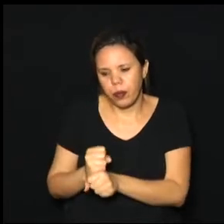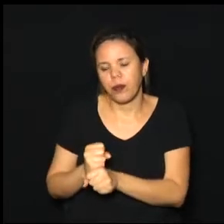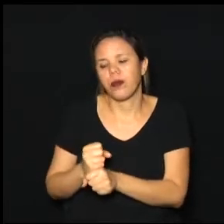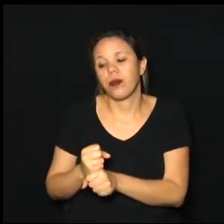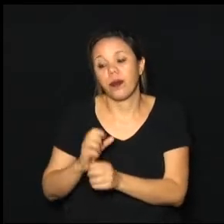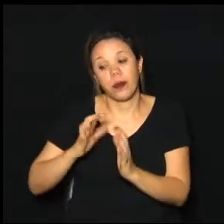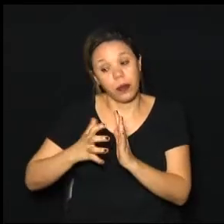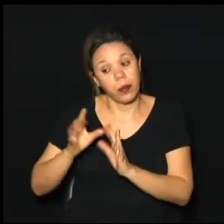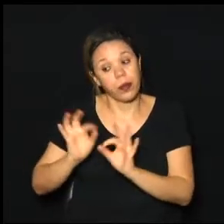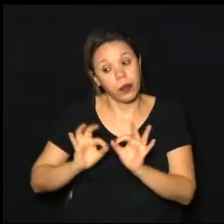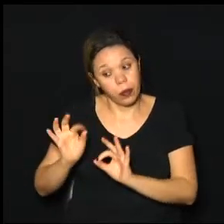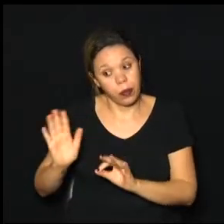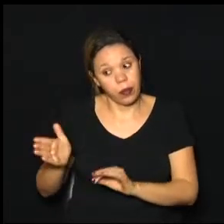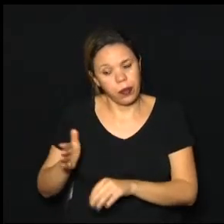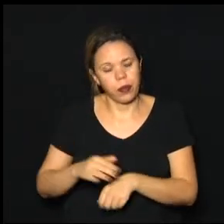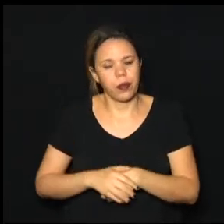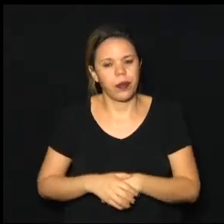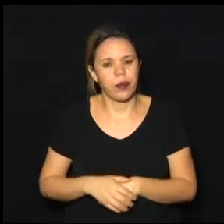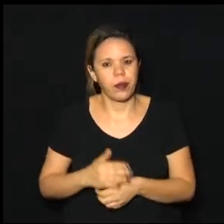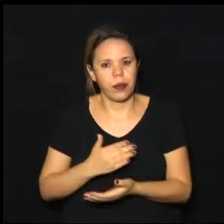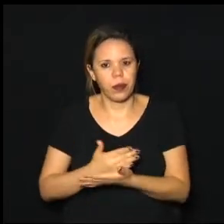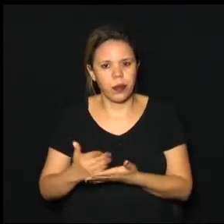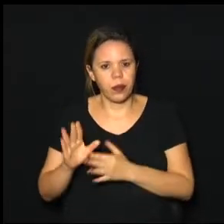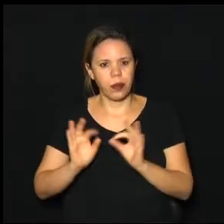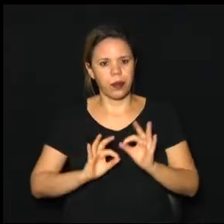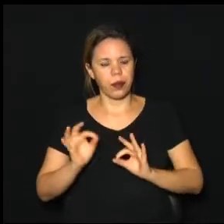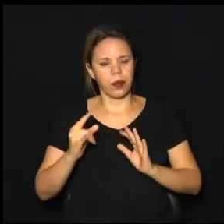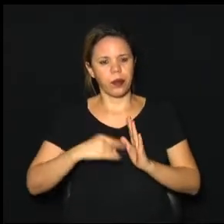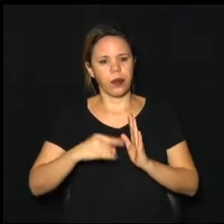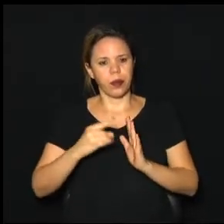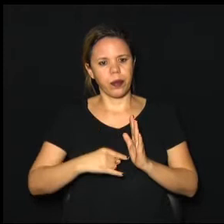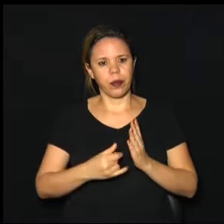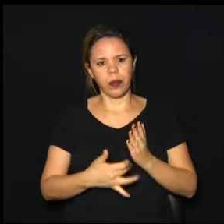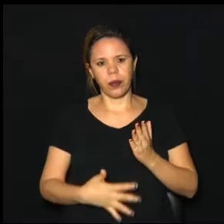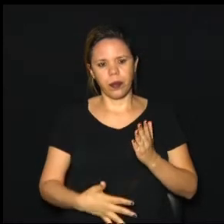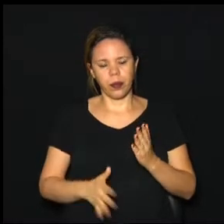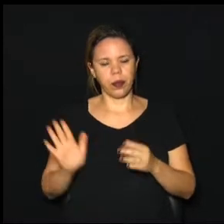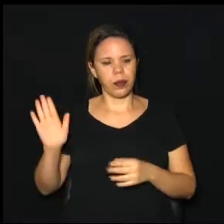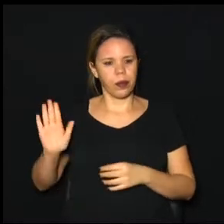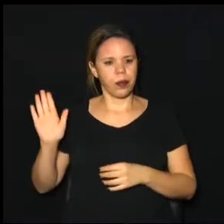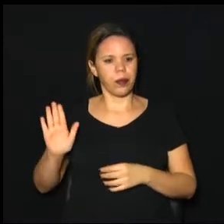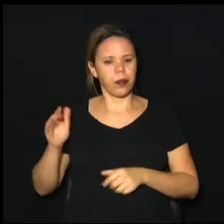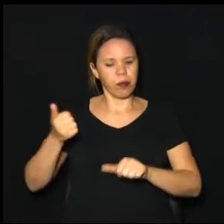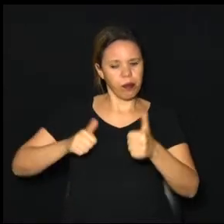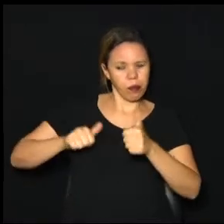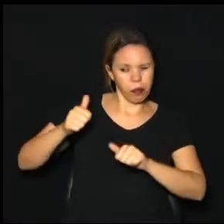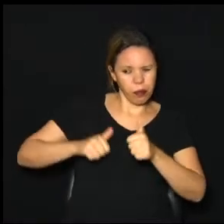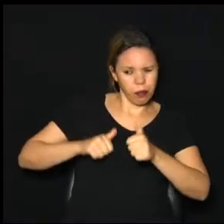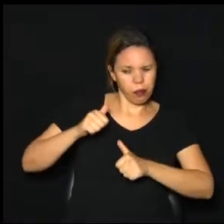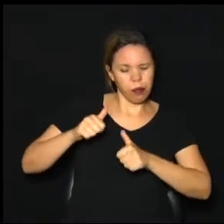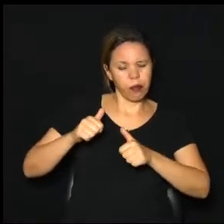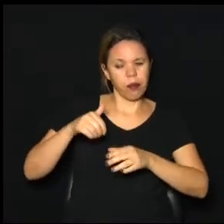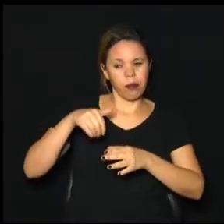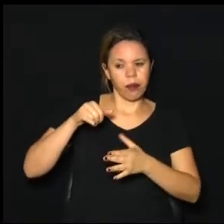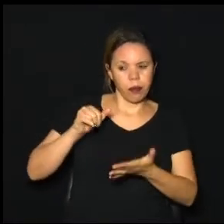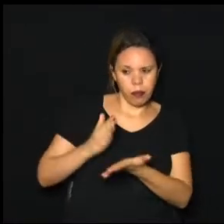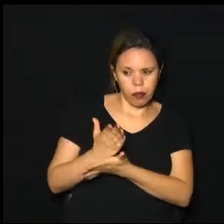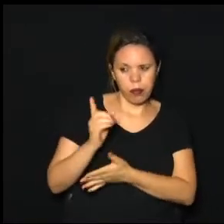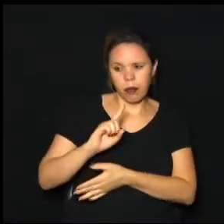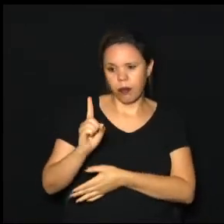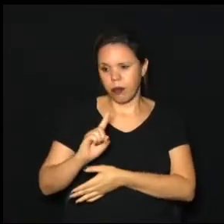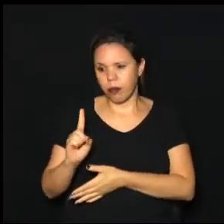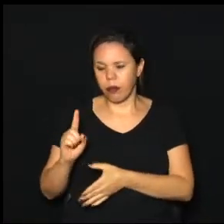já precisam se preparar desde já começar a preparar a documentação de pré-candidatos, avaliação de elegibilidade de